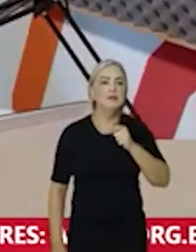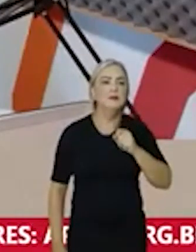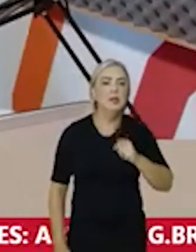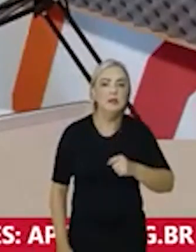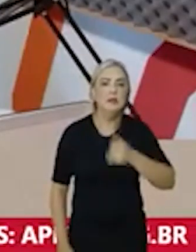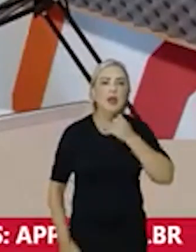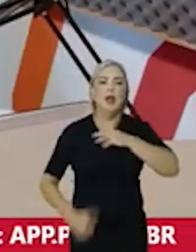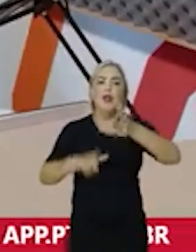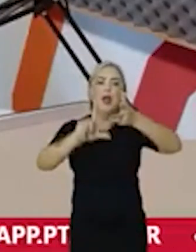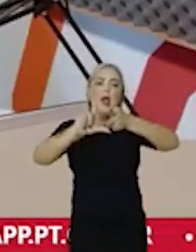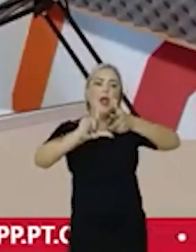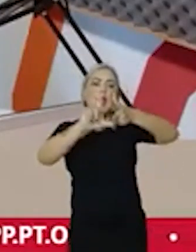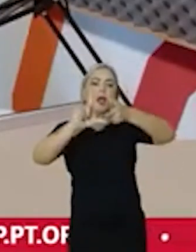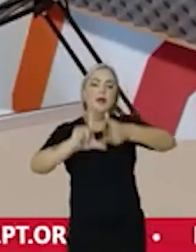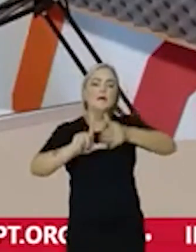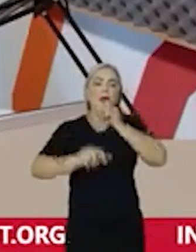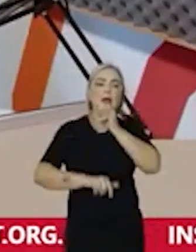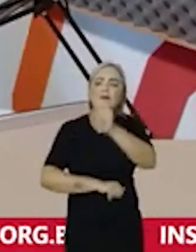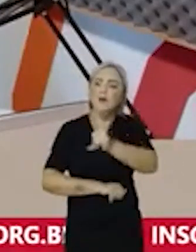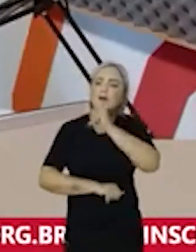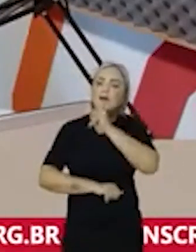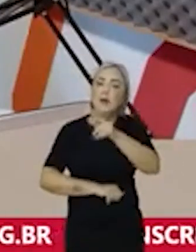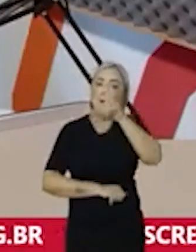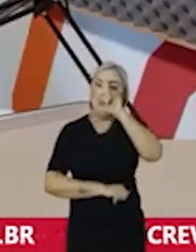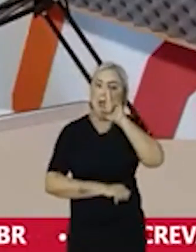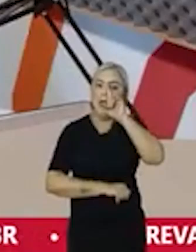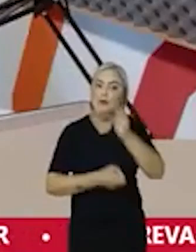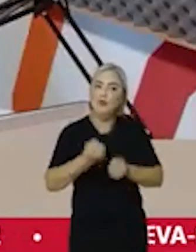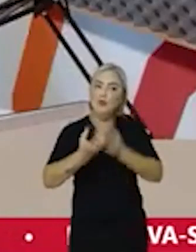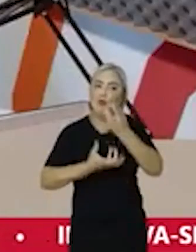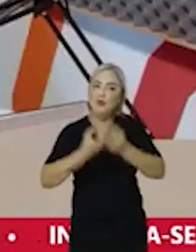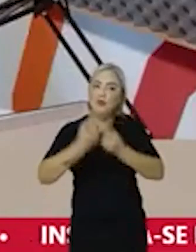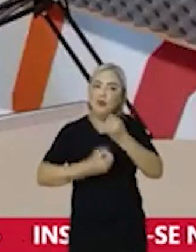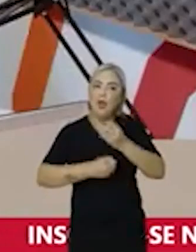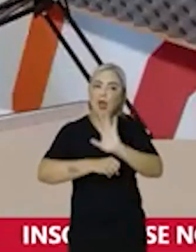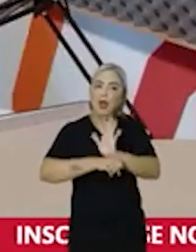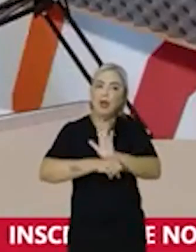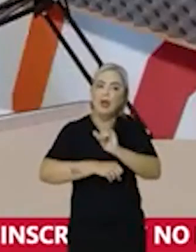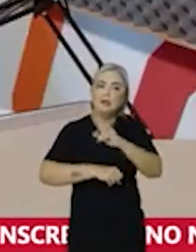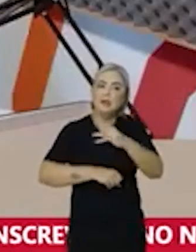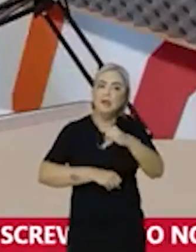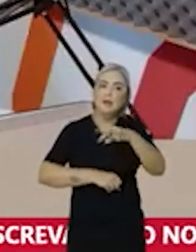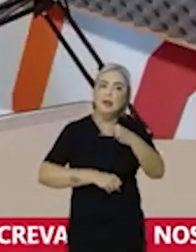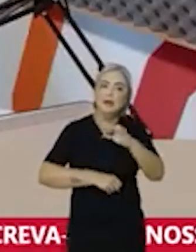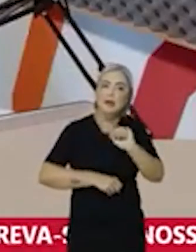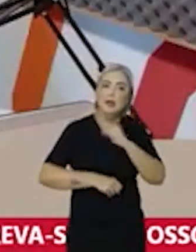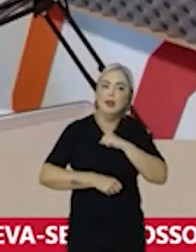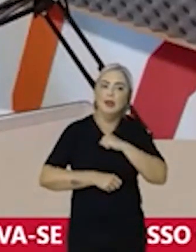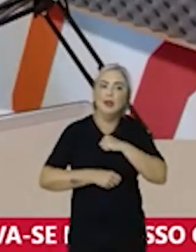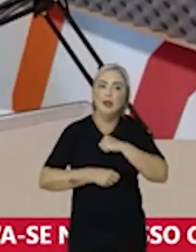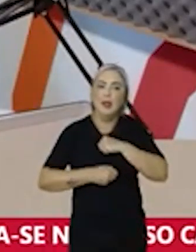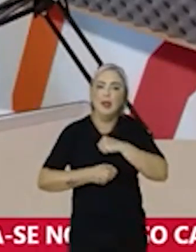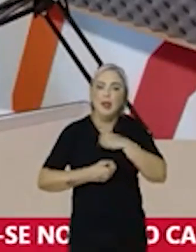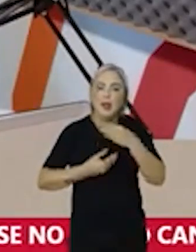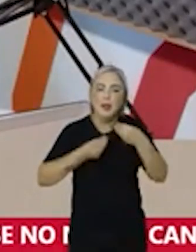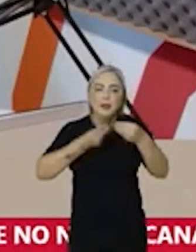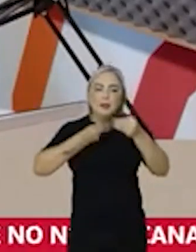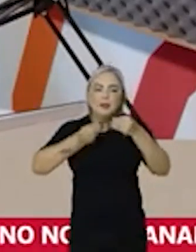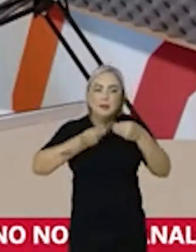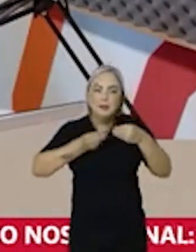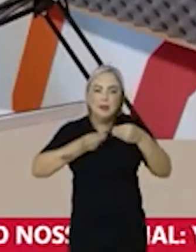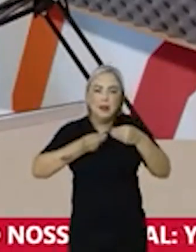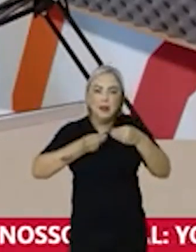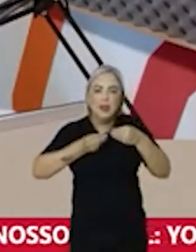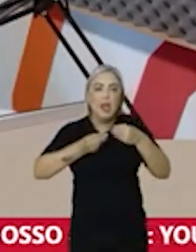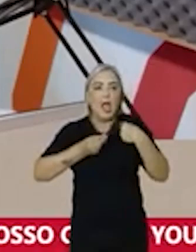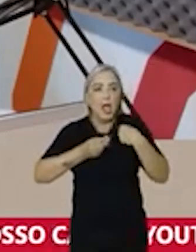em lives, alertando para o perigo do incêndio na Cinemateca. As películas, elas continuam o